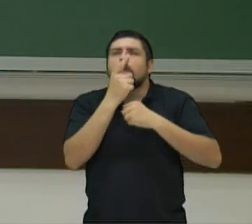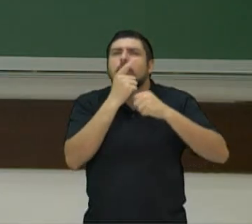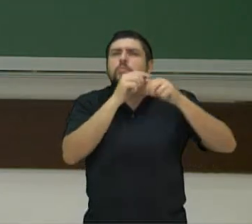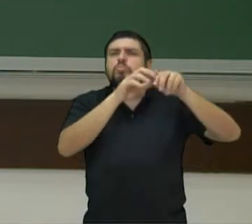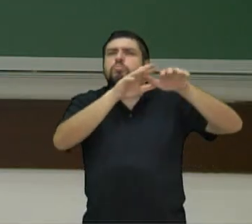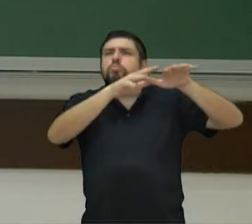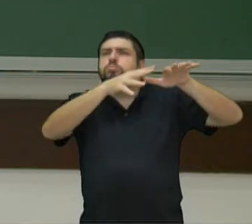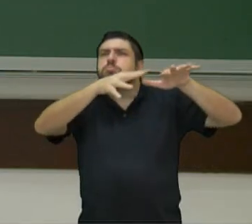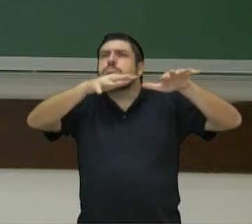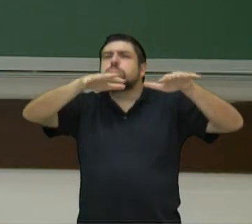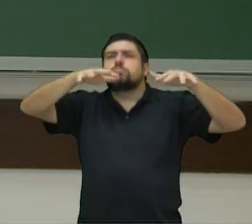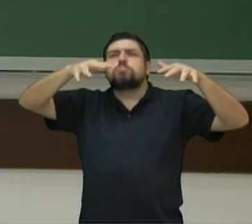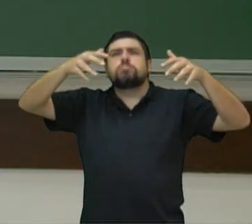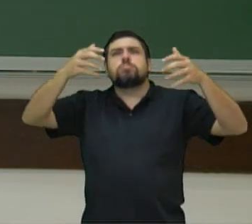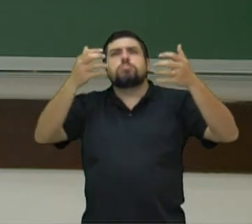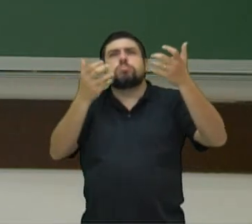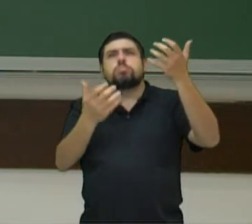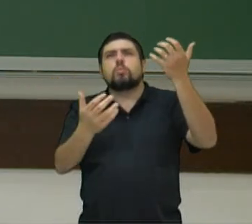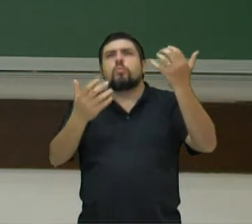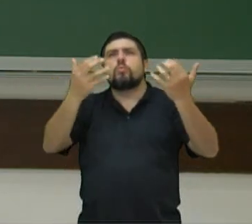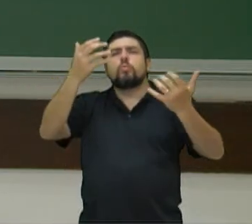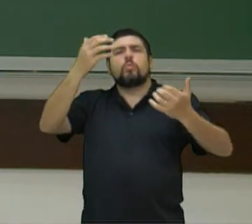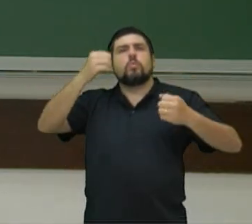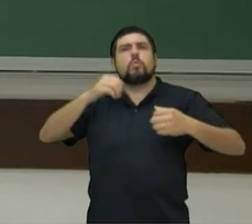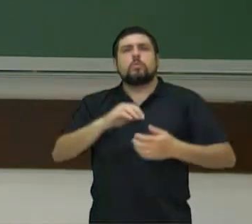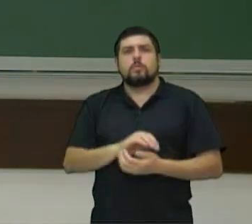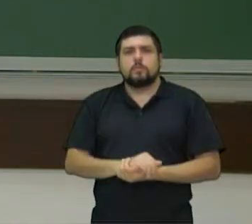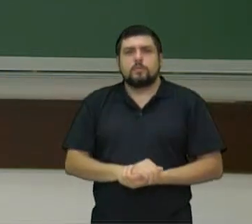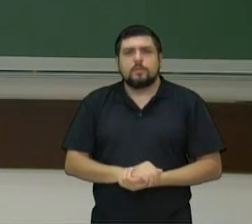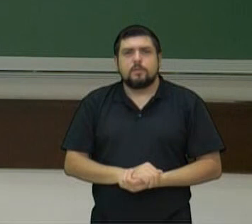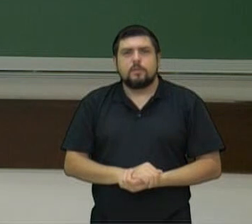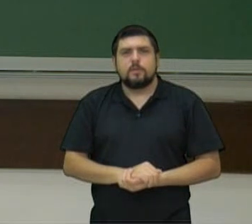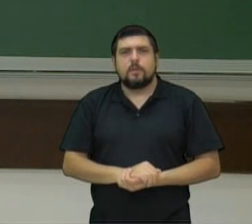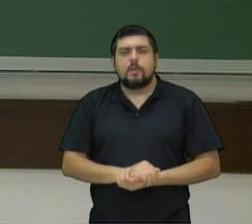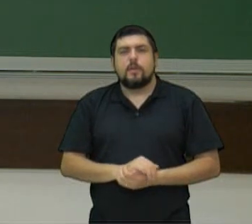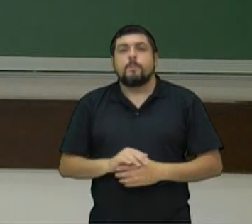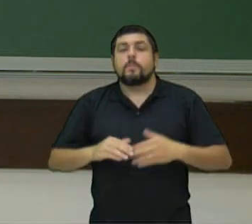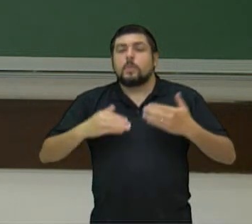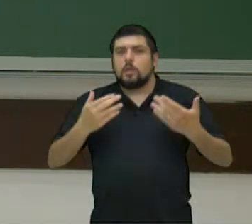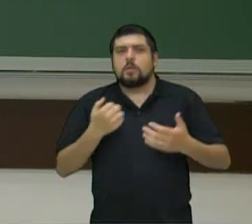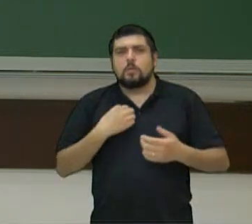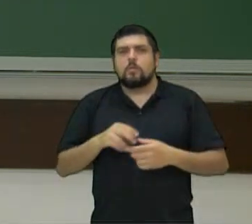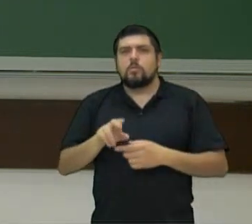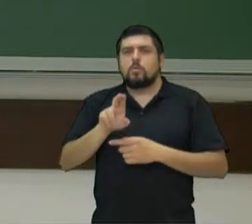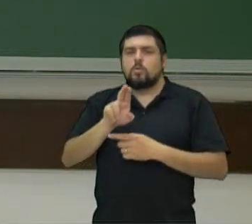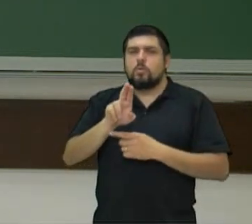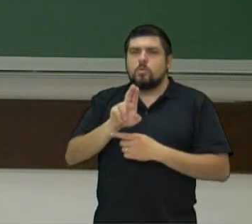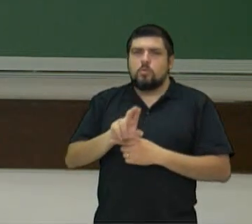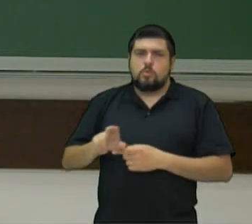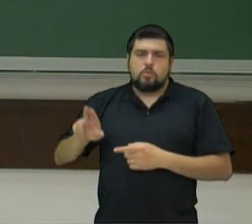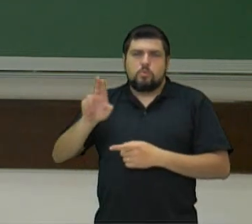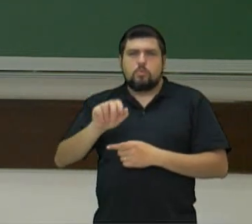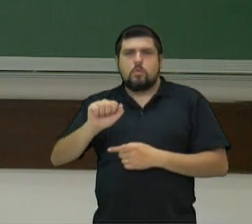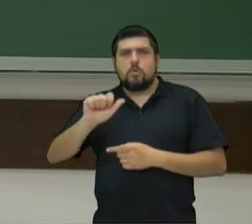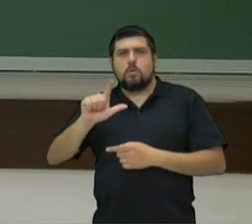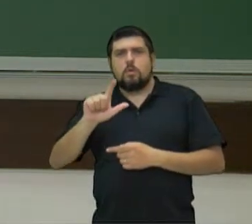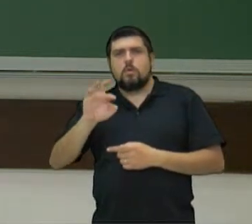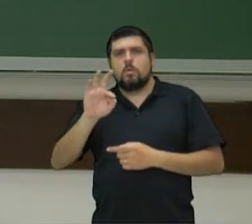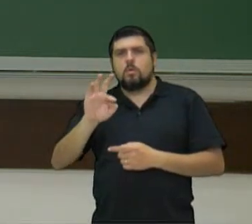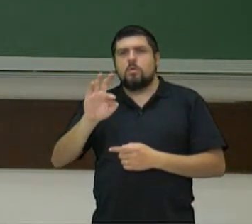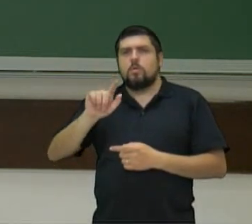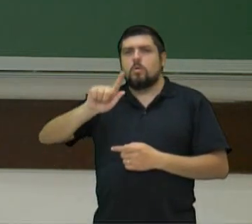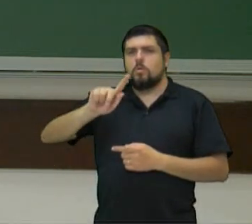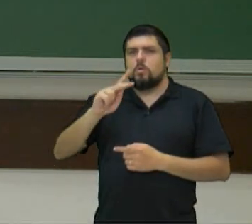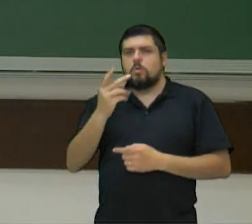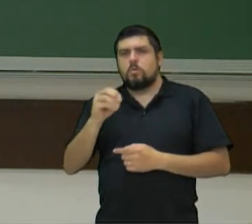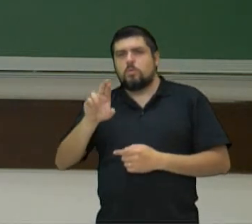fogo." Eu usei até uma metáfora aqui, tá? Então, nesse caso, eu usei o "although" para dar uma ideia. O céu, o pôr do sol está maravilhoso.